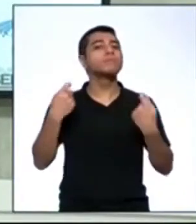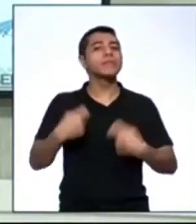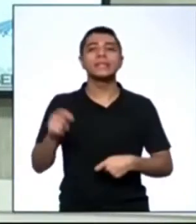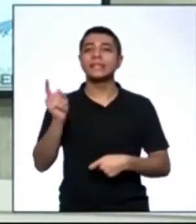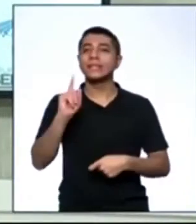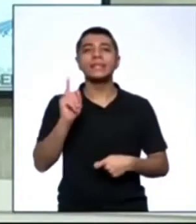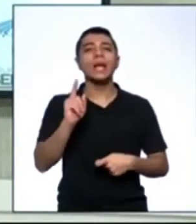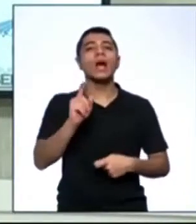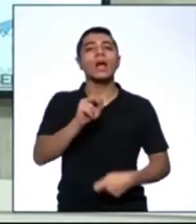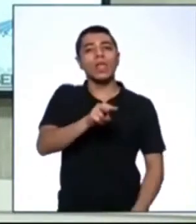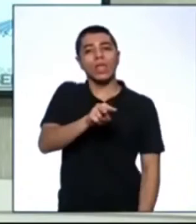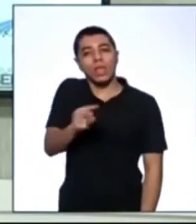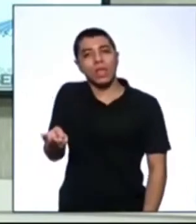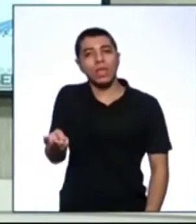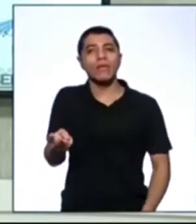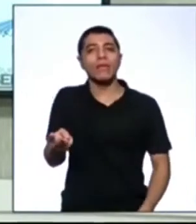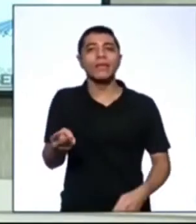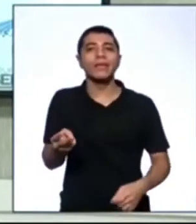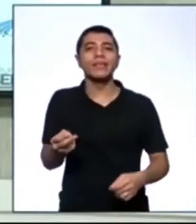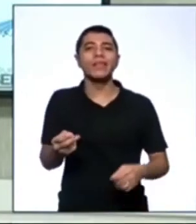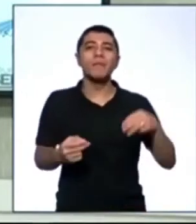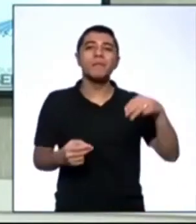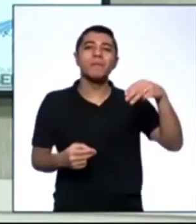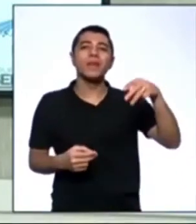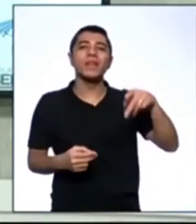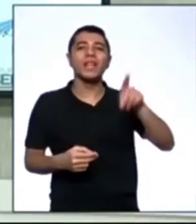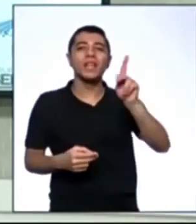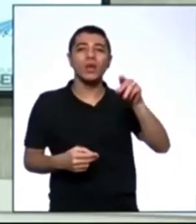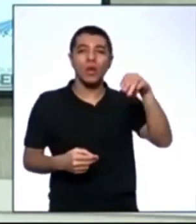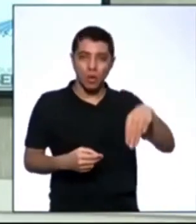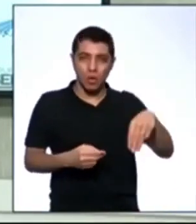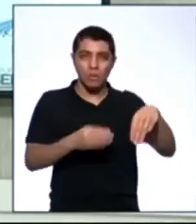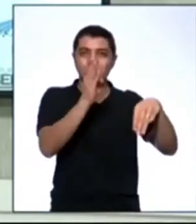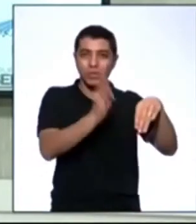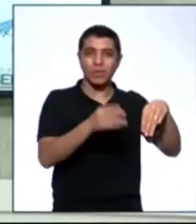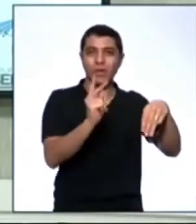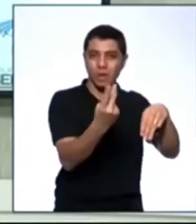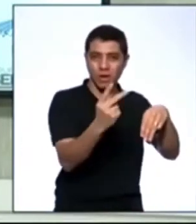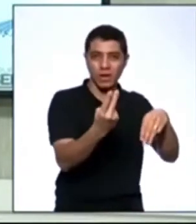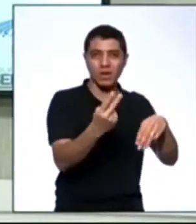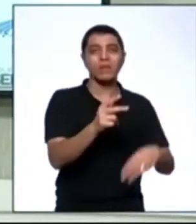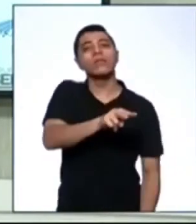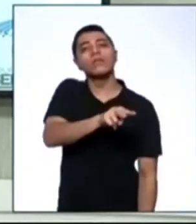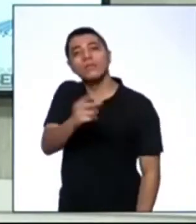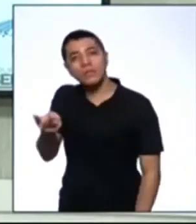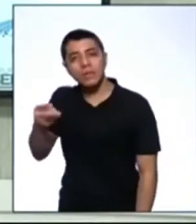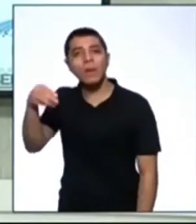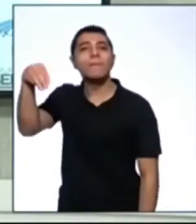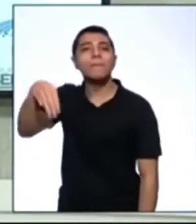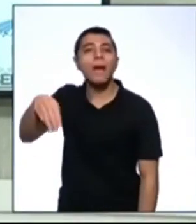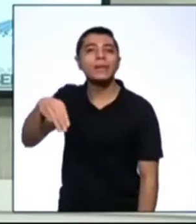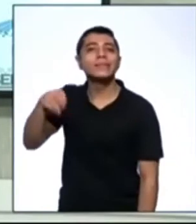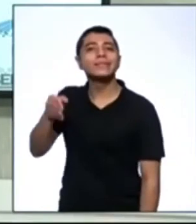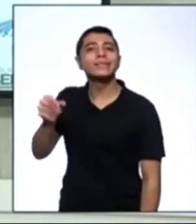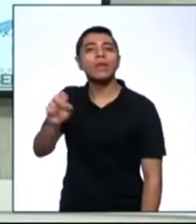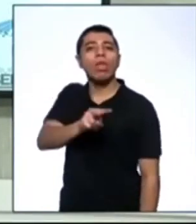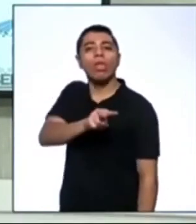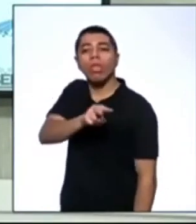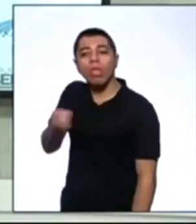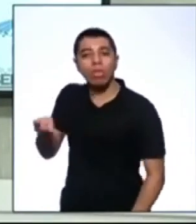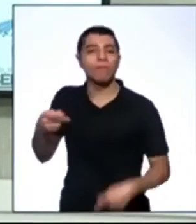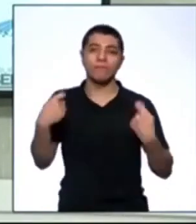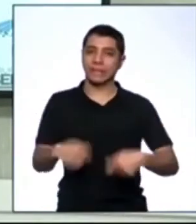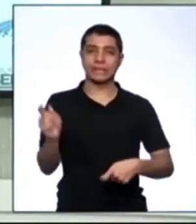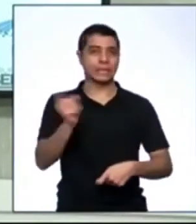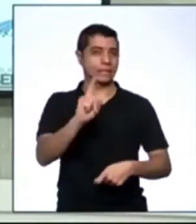a velocidade de quilômetros por hora para metros por segundo. Por quê? Porque os deslocamentos foram dados em quilômetros. E ele quer o resultado de tempo